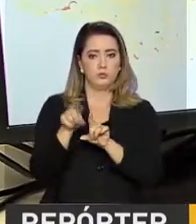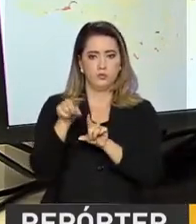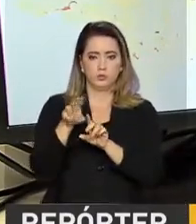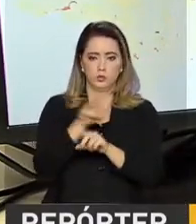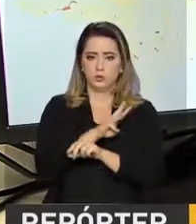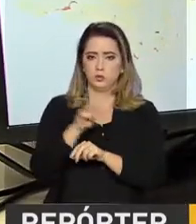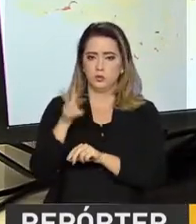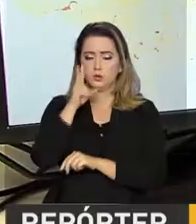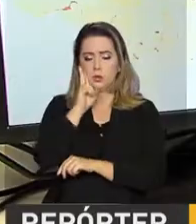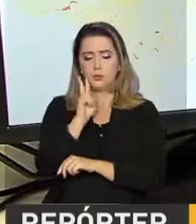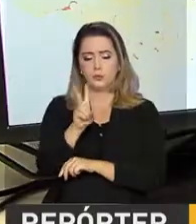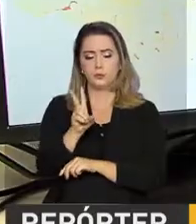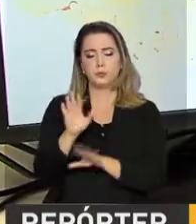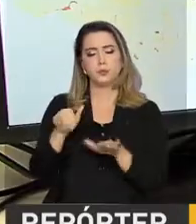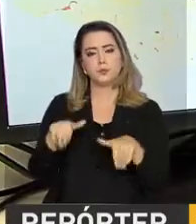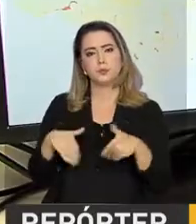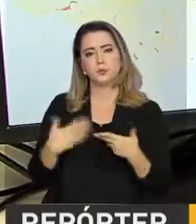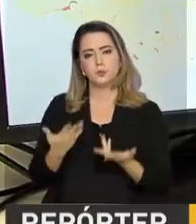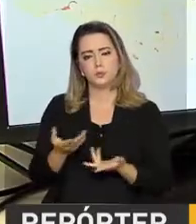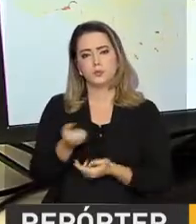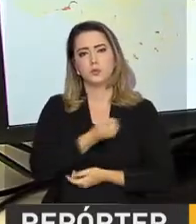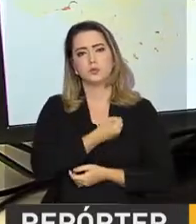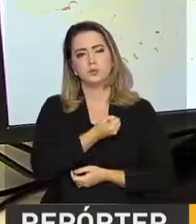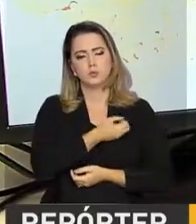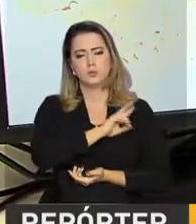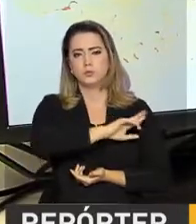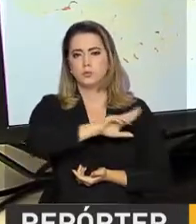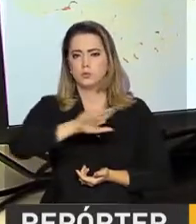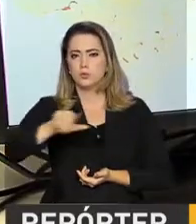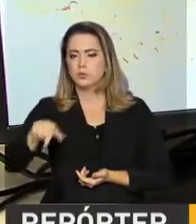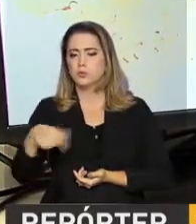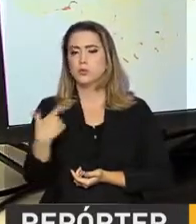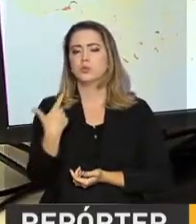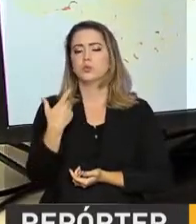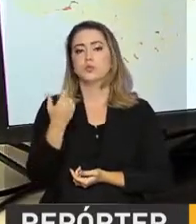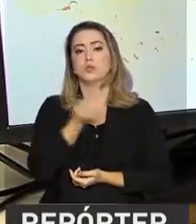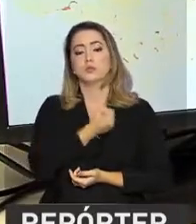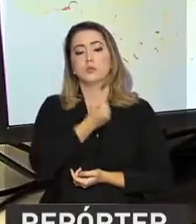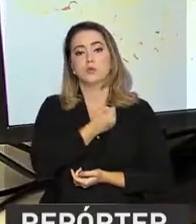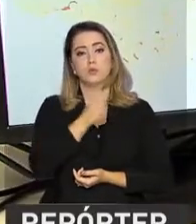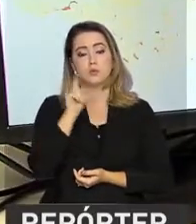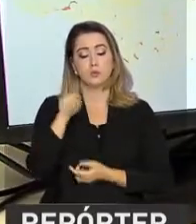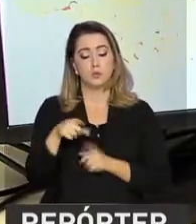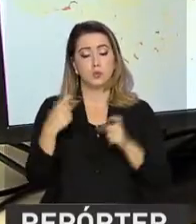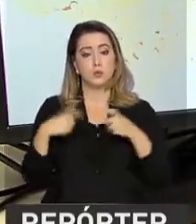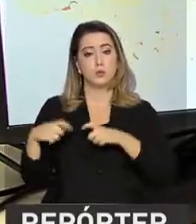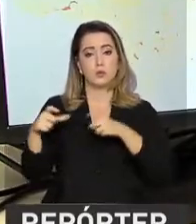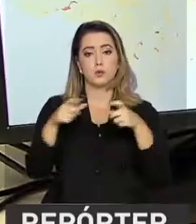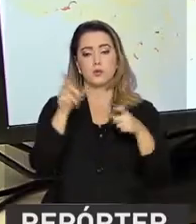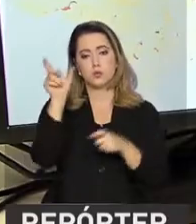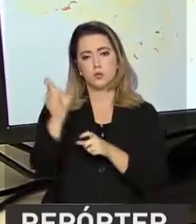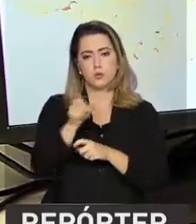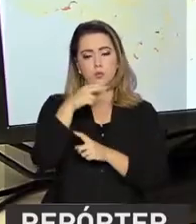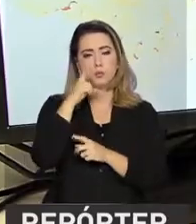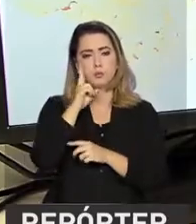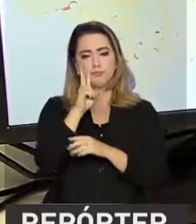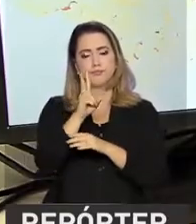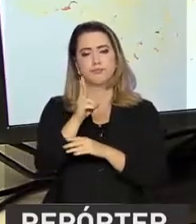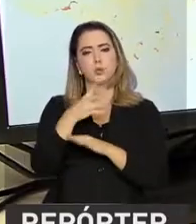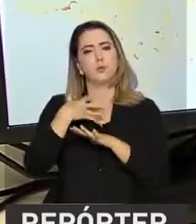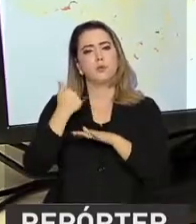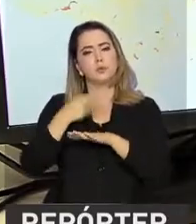aos indicadores gerados pelas diversas bases de dados onde o trabalhador possa ter acesso à